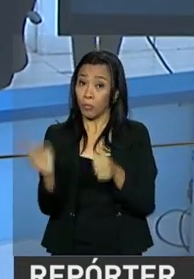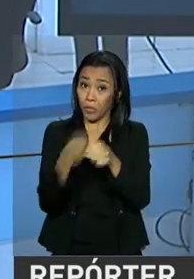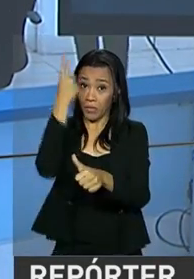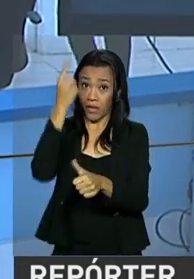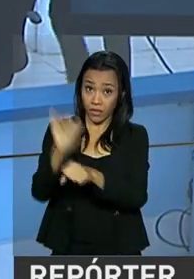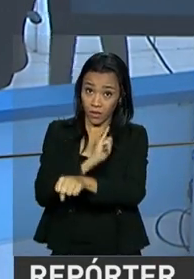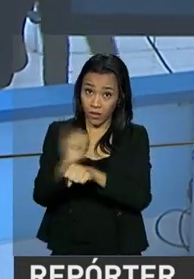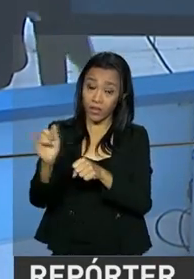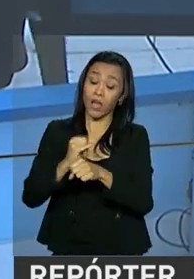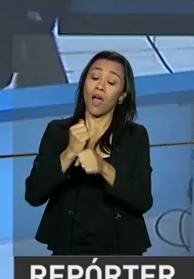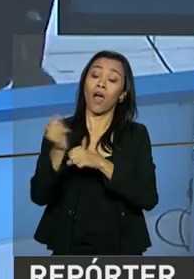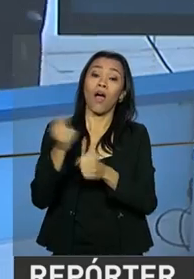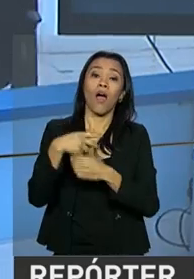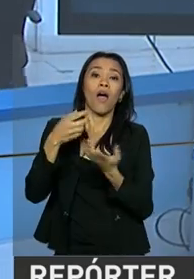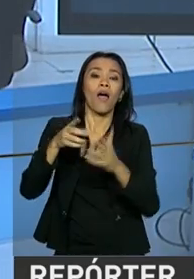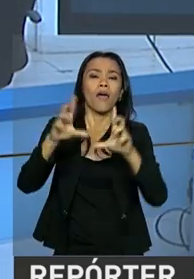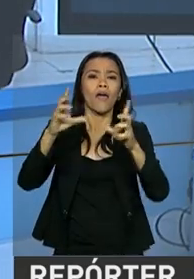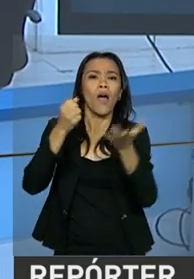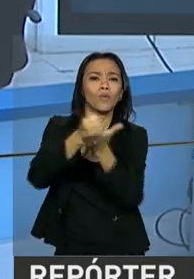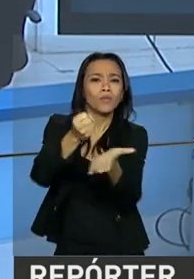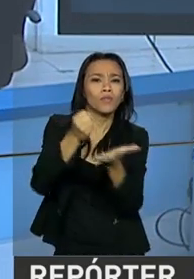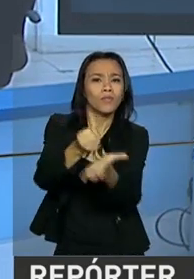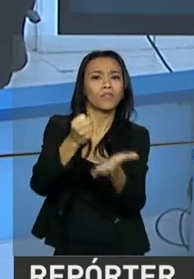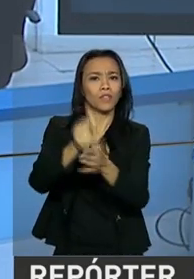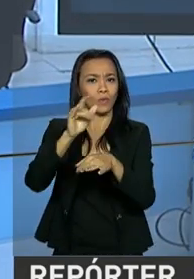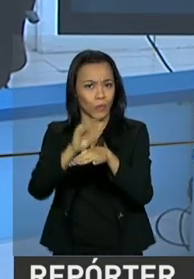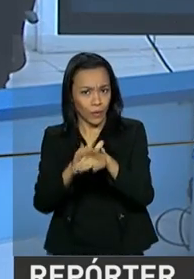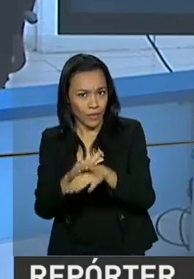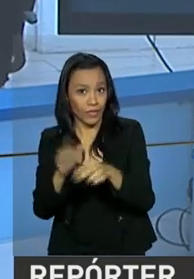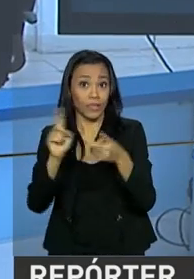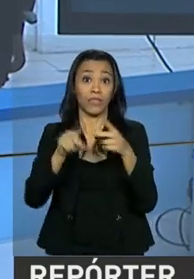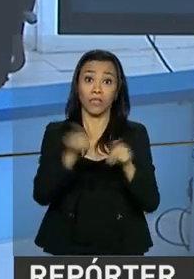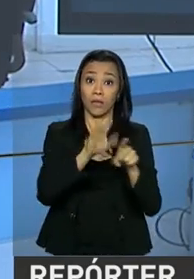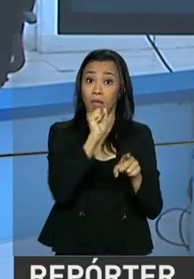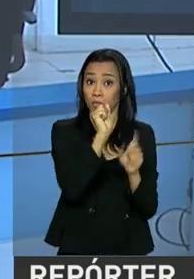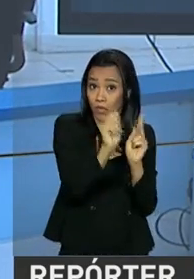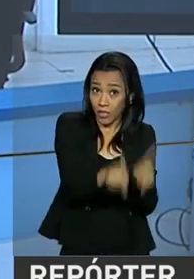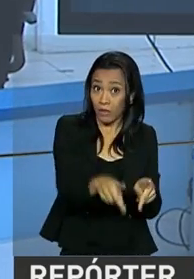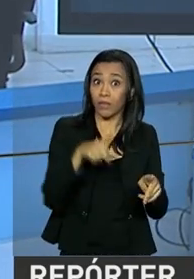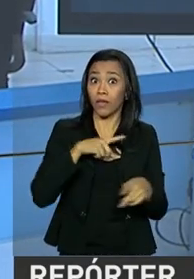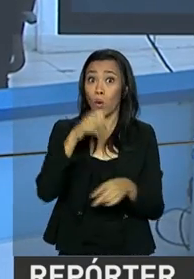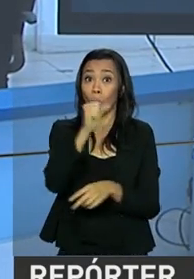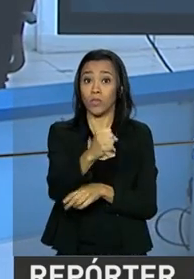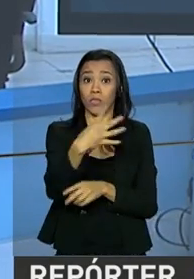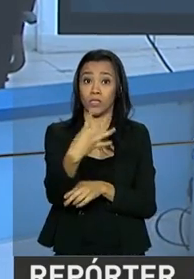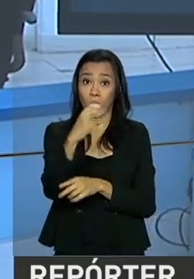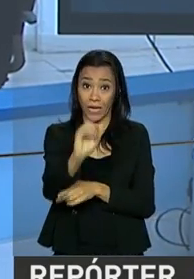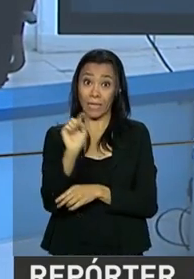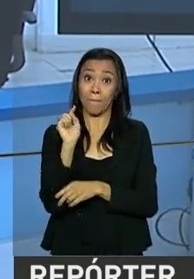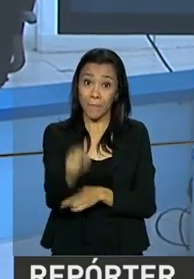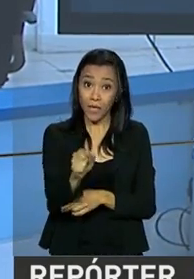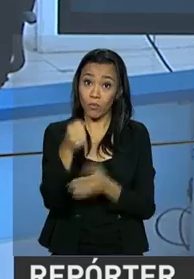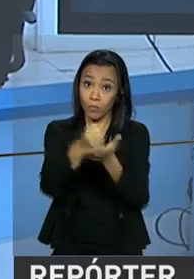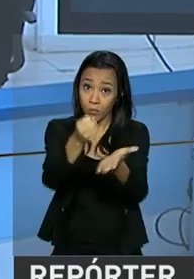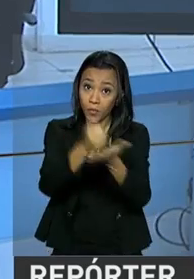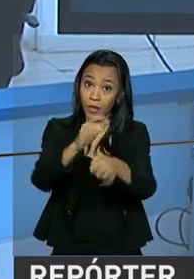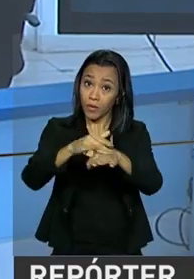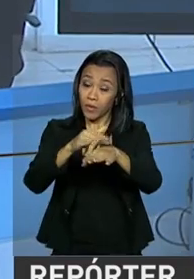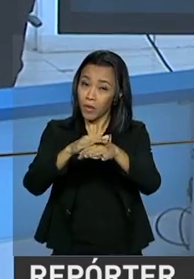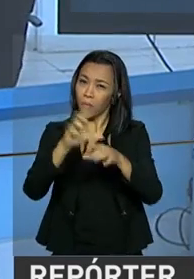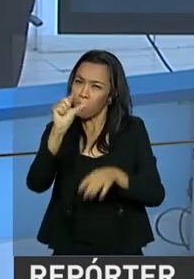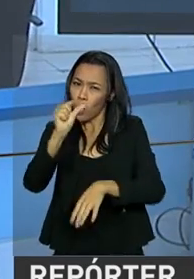aposentadoria por invalidez segundo a Previdência existem hoje no país 840.000 auxílios doença com caráter